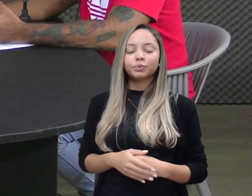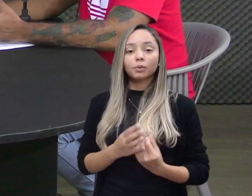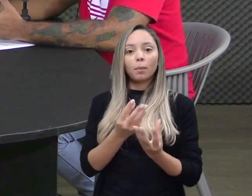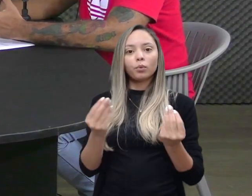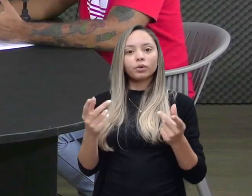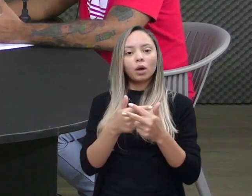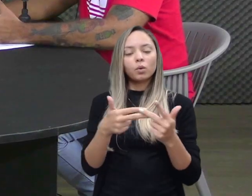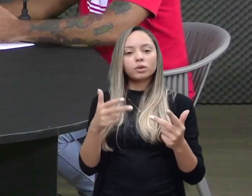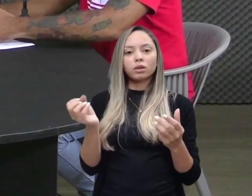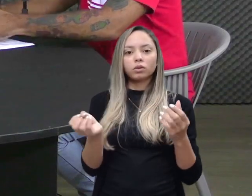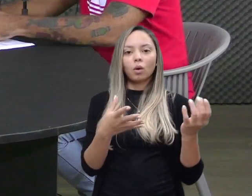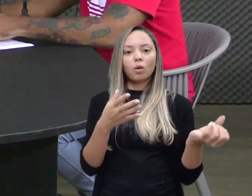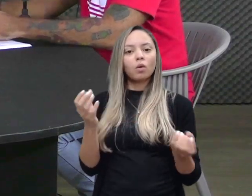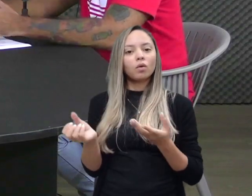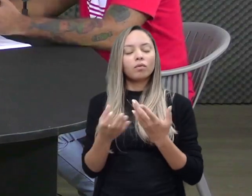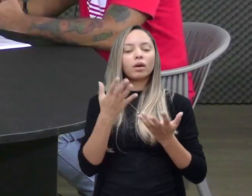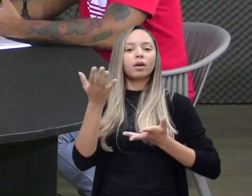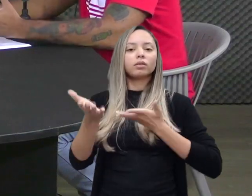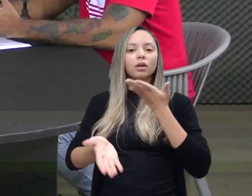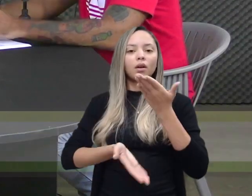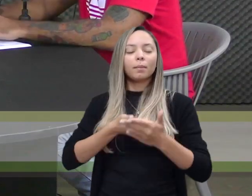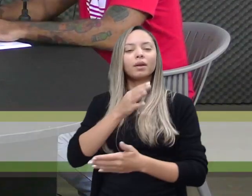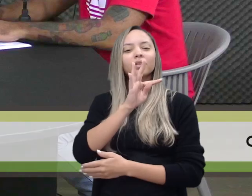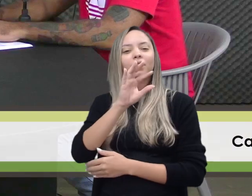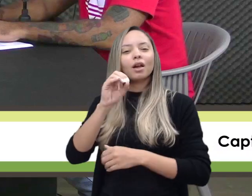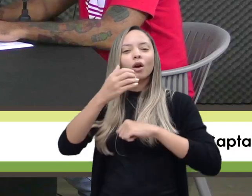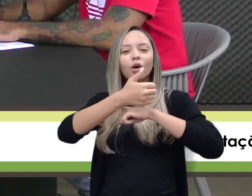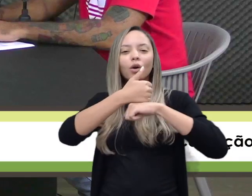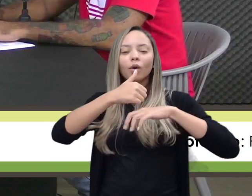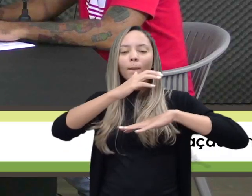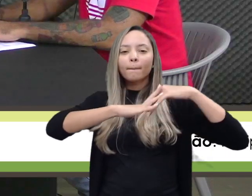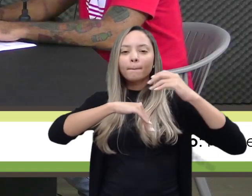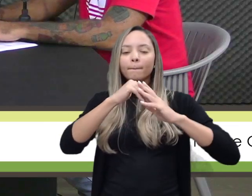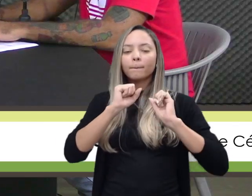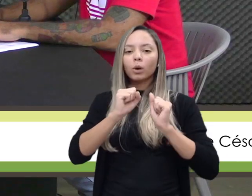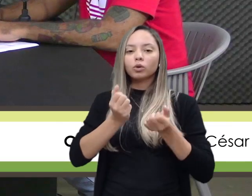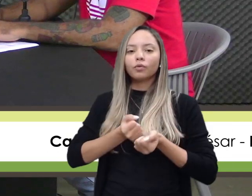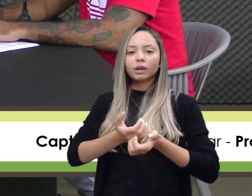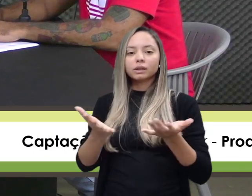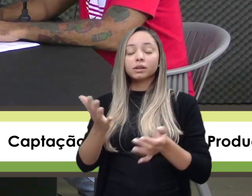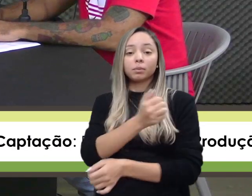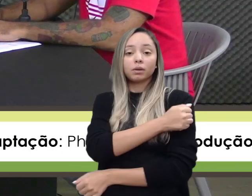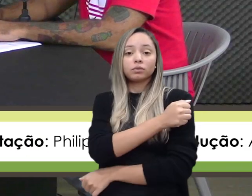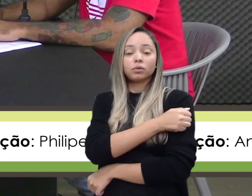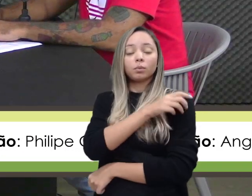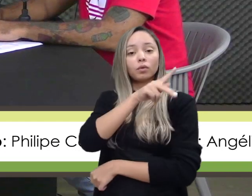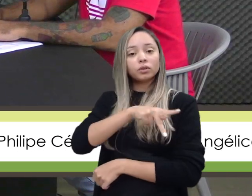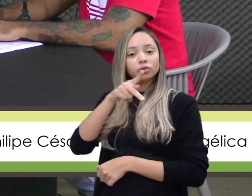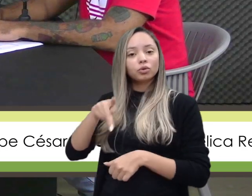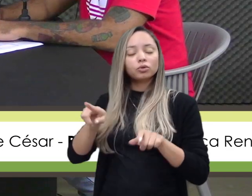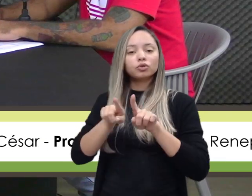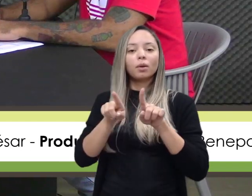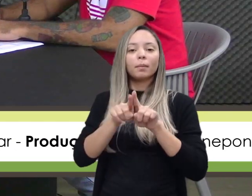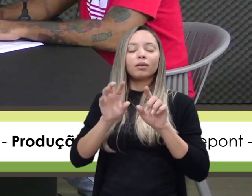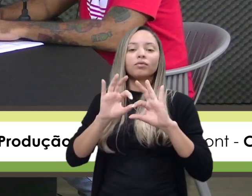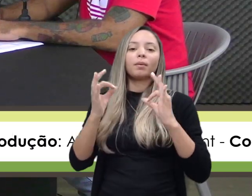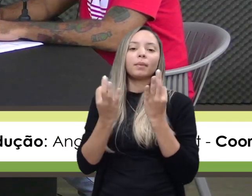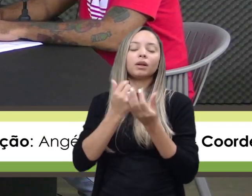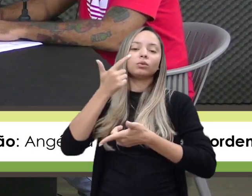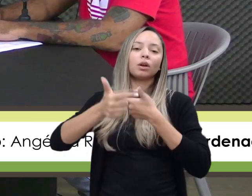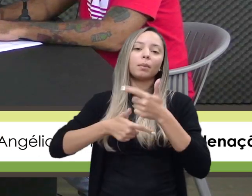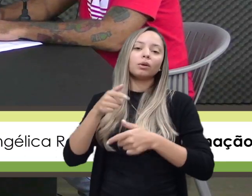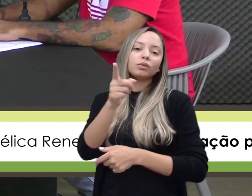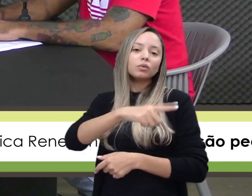nova que a terapia a TO pode oferecer para estudantes, para professores e para as famílias. Então, o trabalho de vocês é